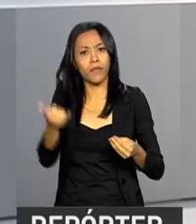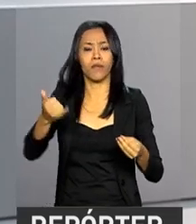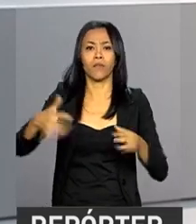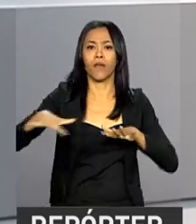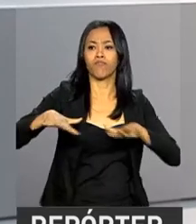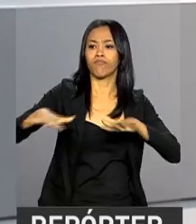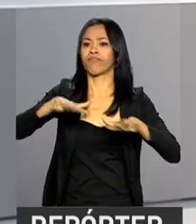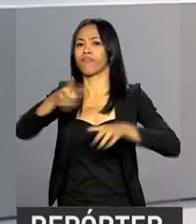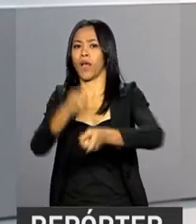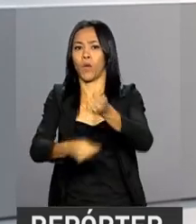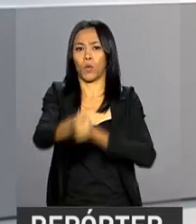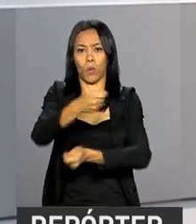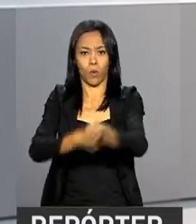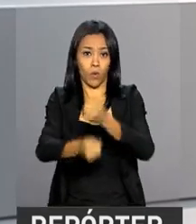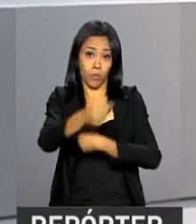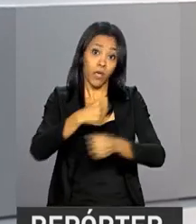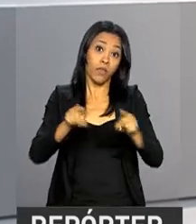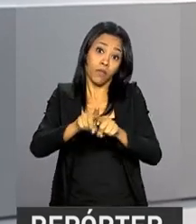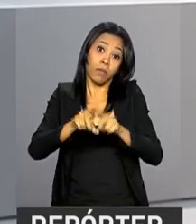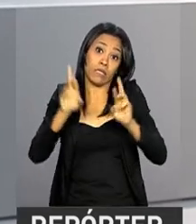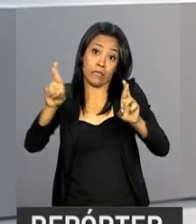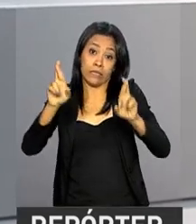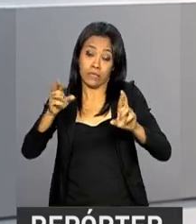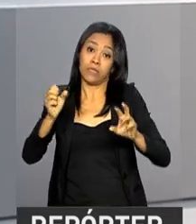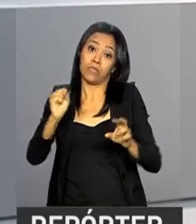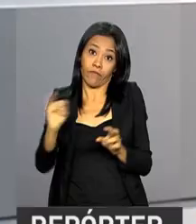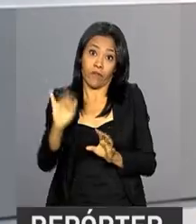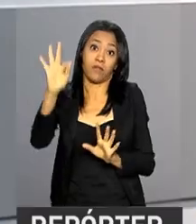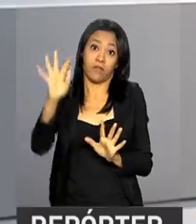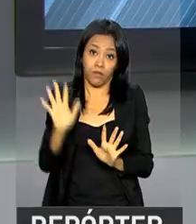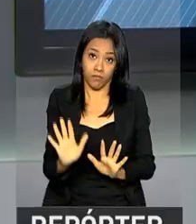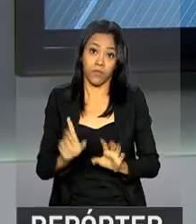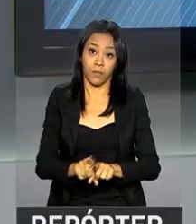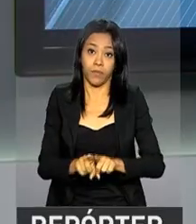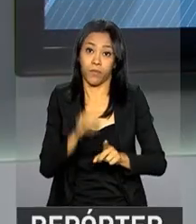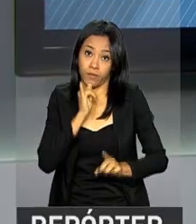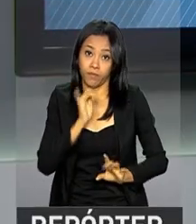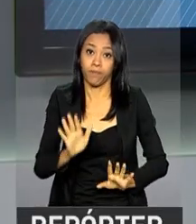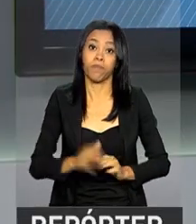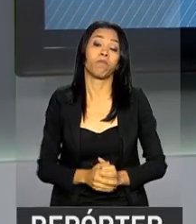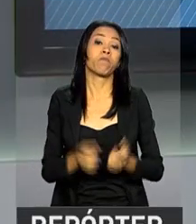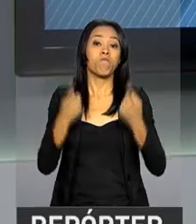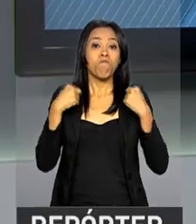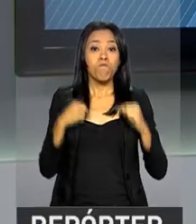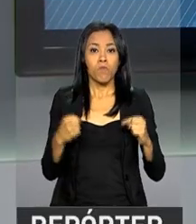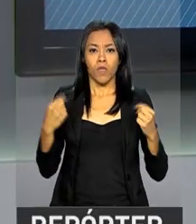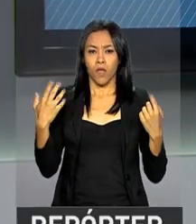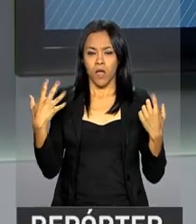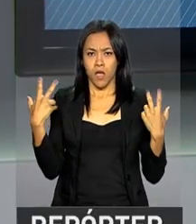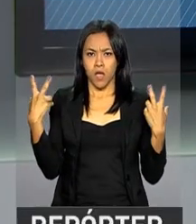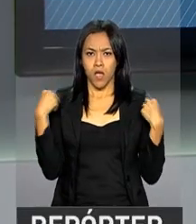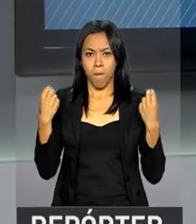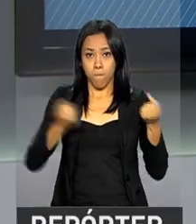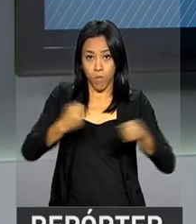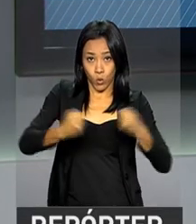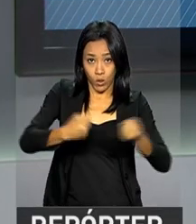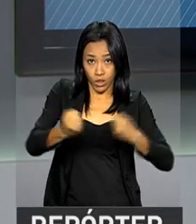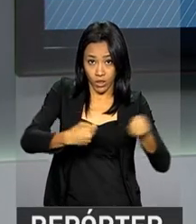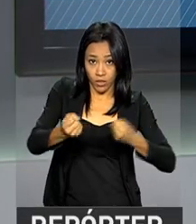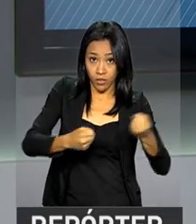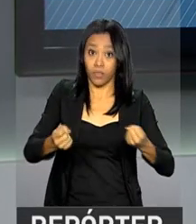e das projeções e expectativas de inflação por exemplo os motoristas têm direitos e deveres